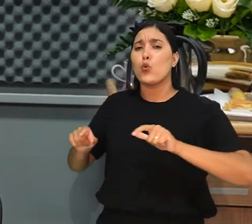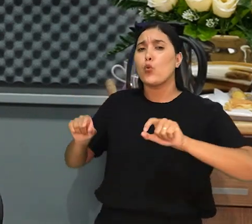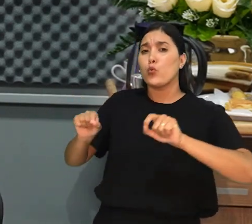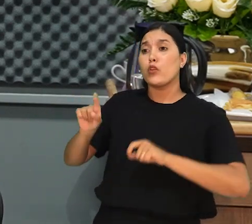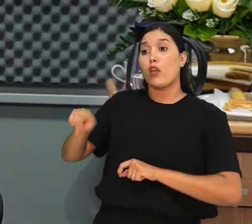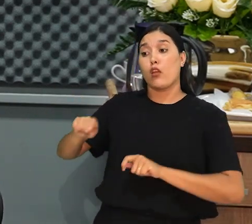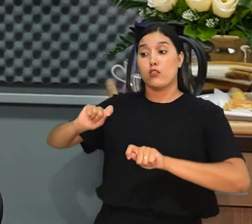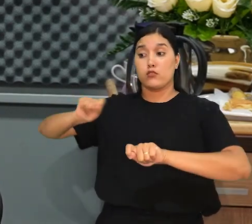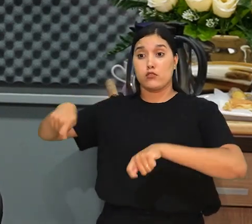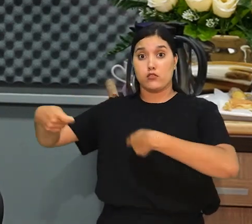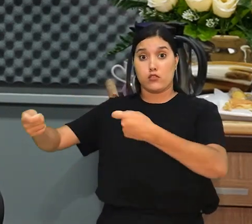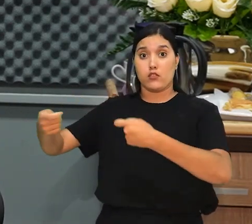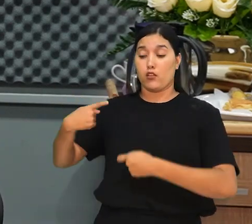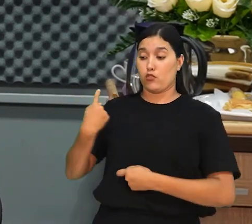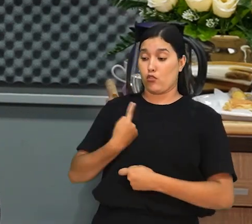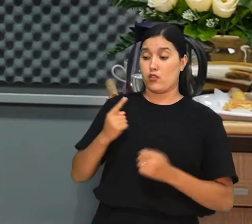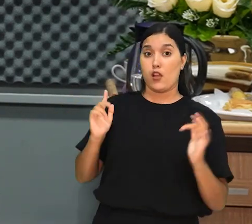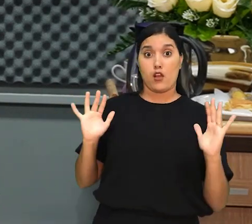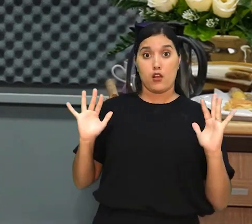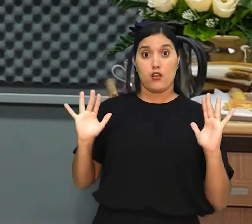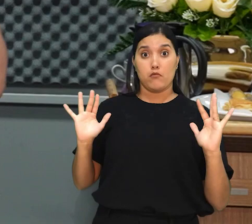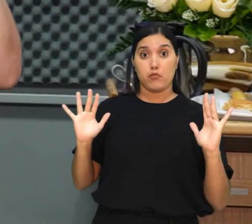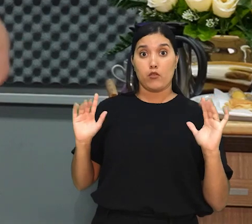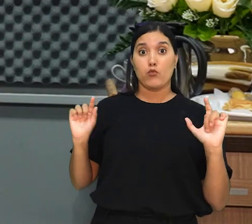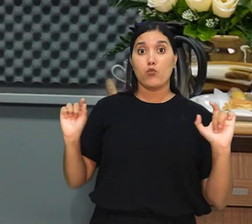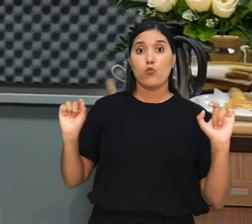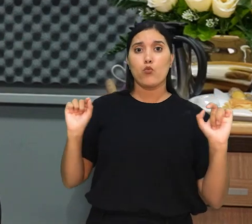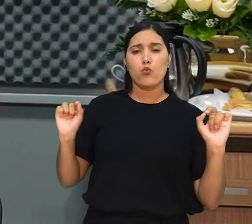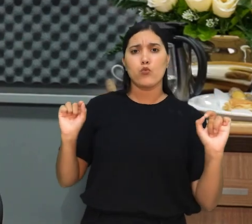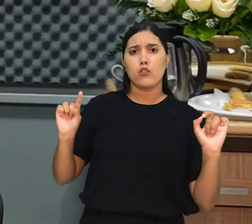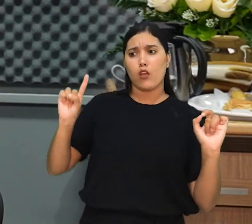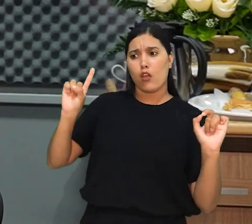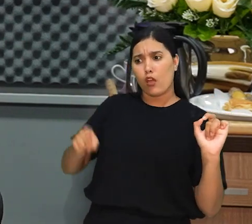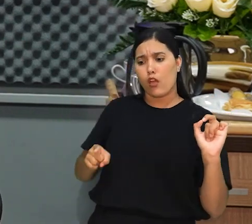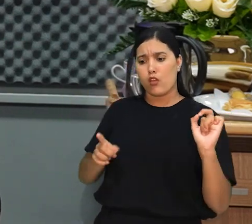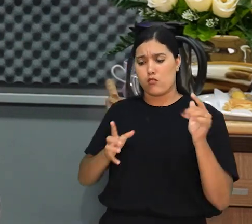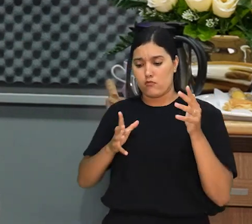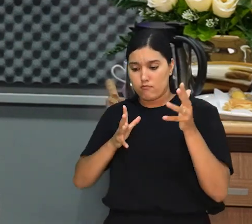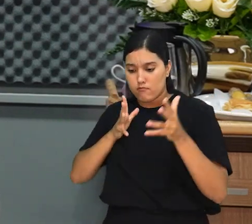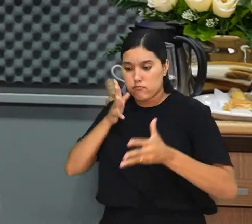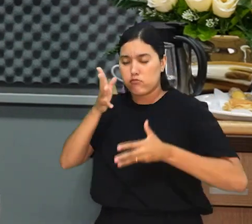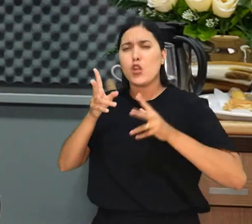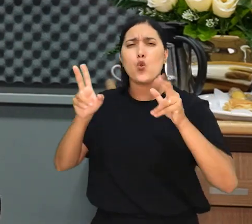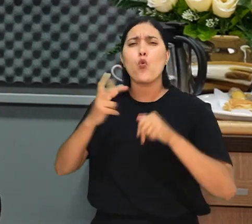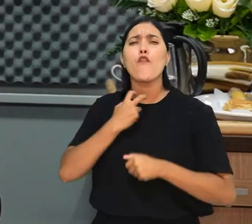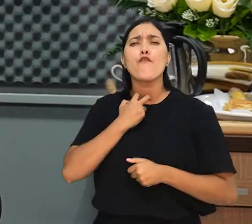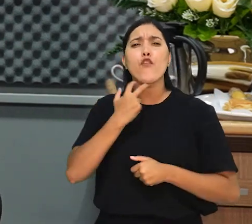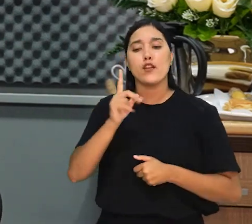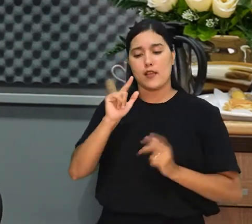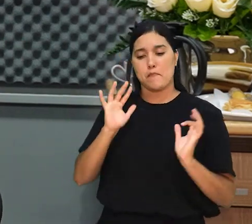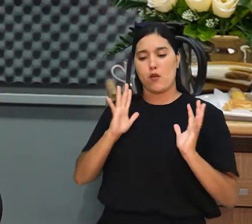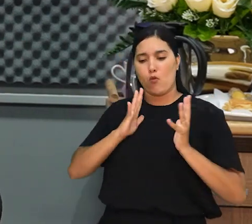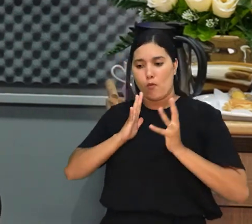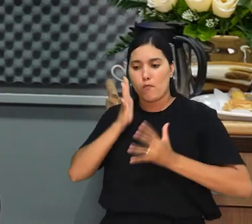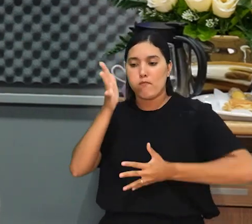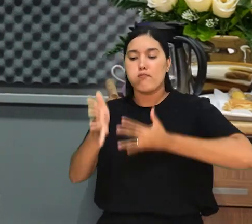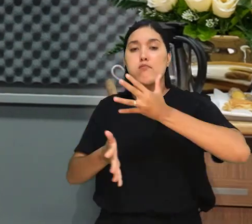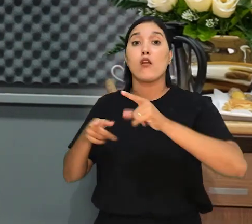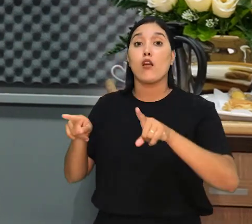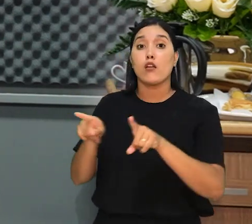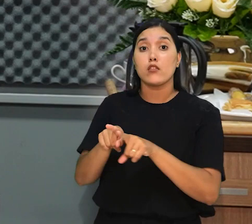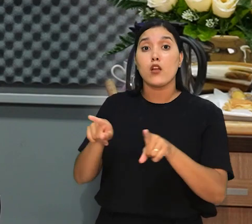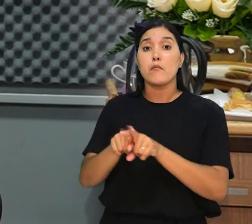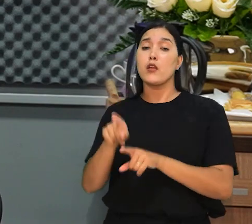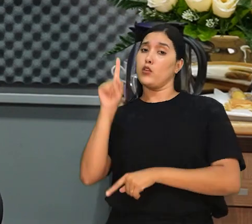anteriormente, são sinais, né? A nossa mão vai ser toda a fonte de voz e também vai ser